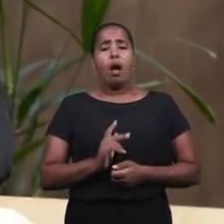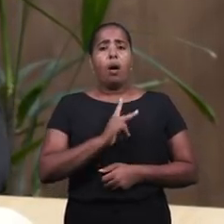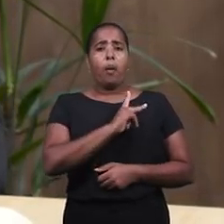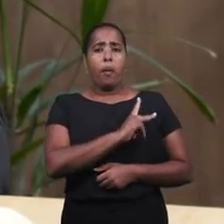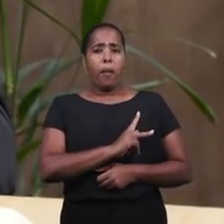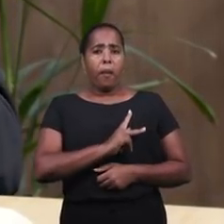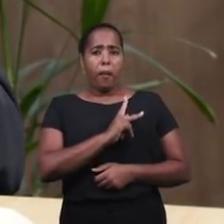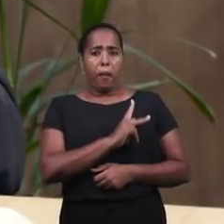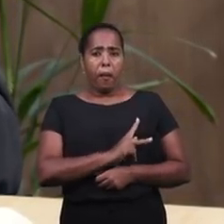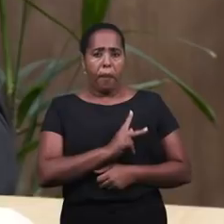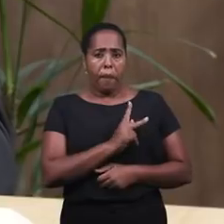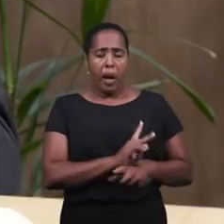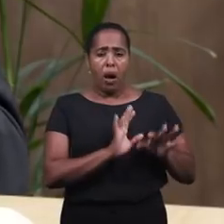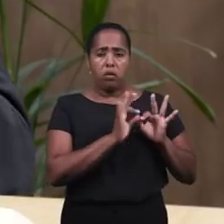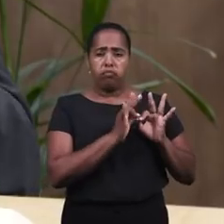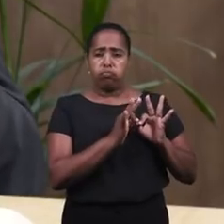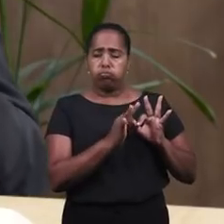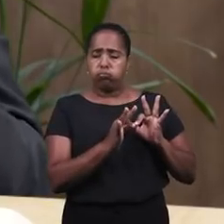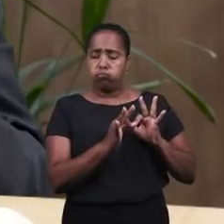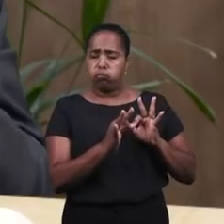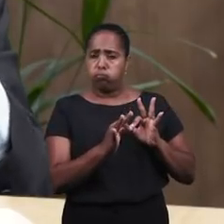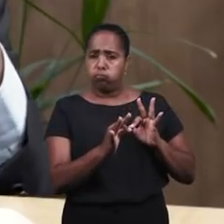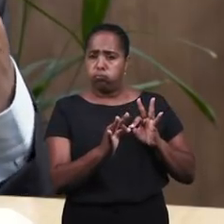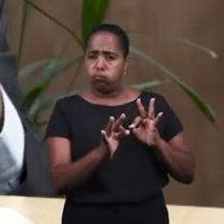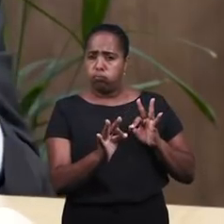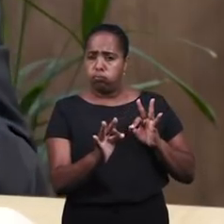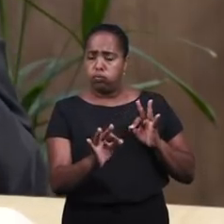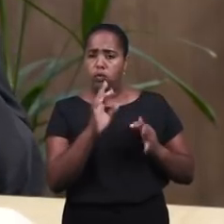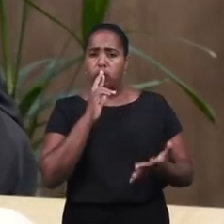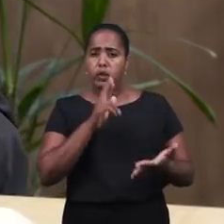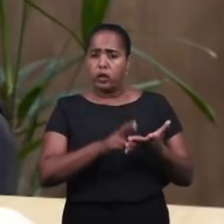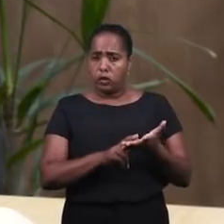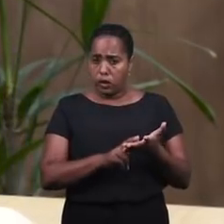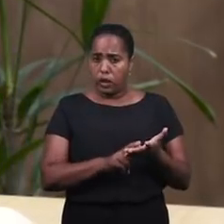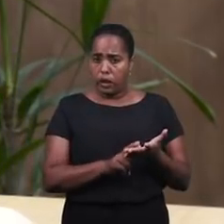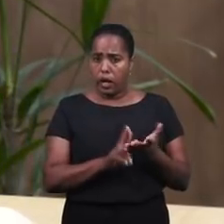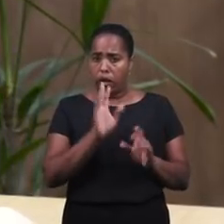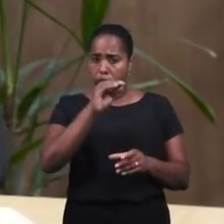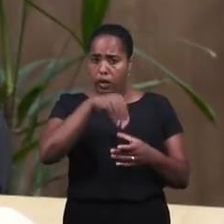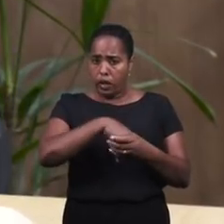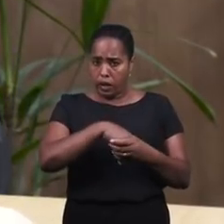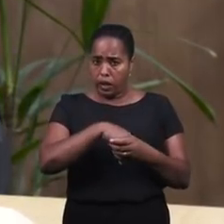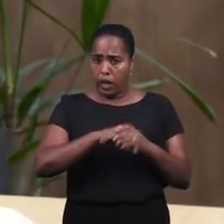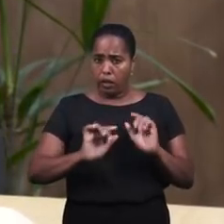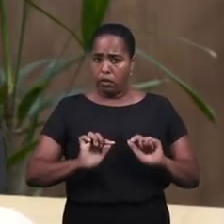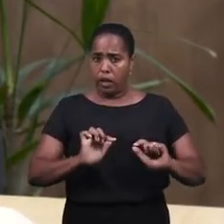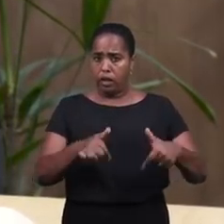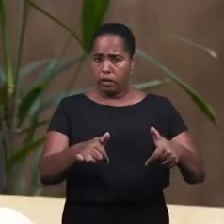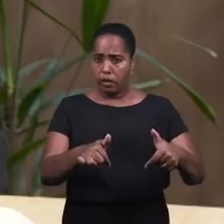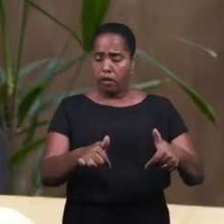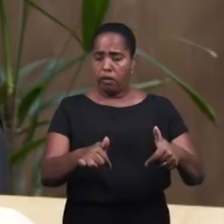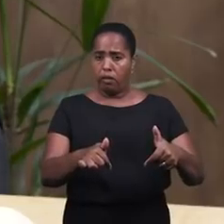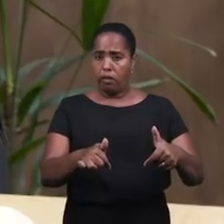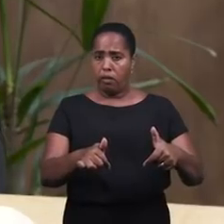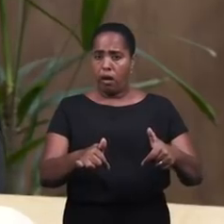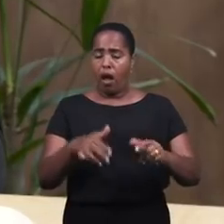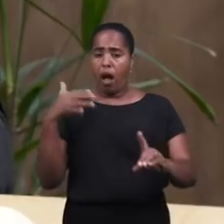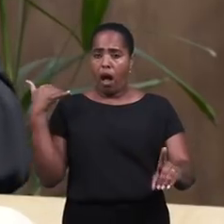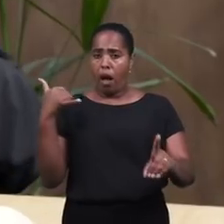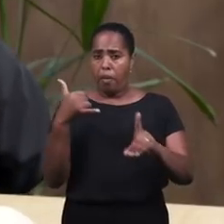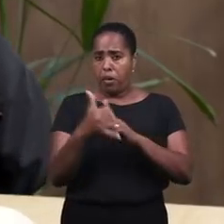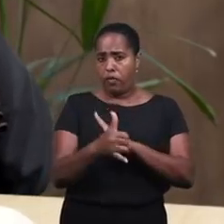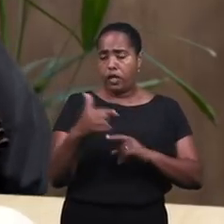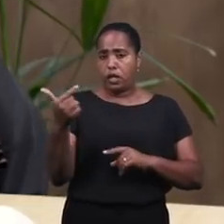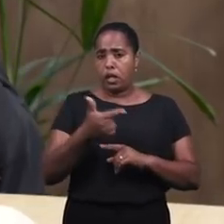vê, aí Paulo, há uma série de desenrolar de fatos dentro dessa operação.